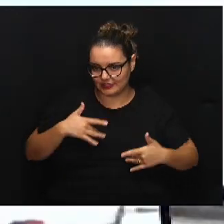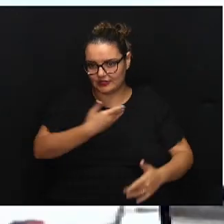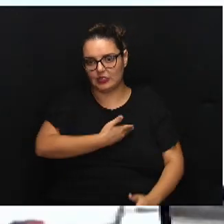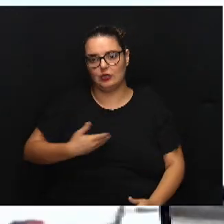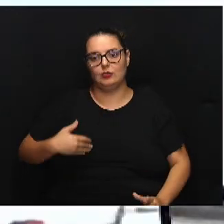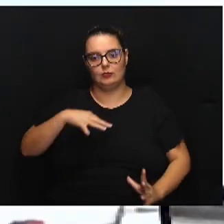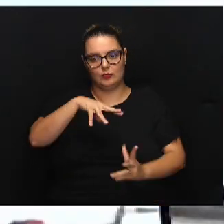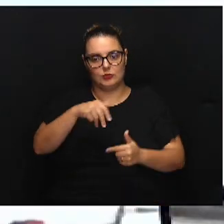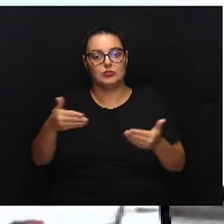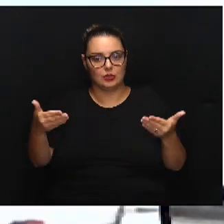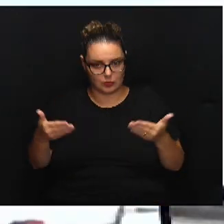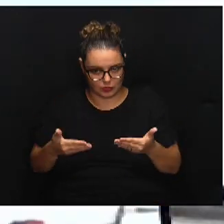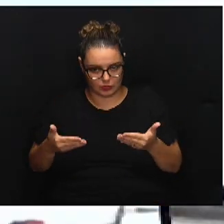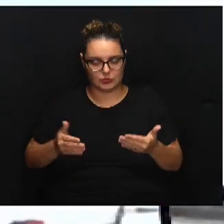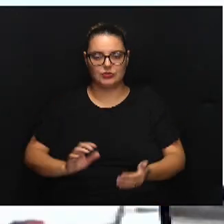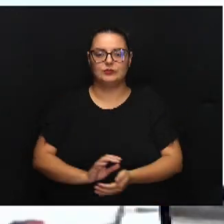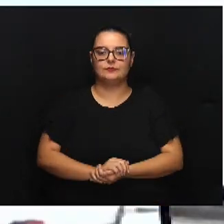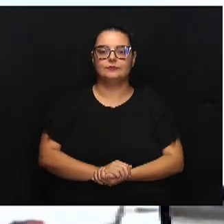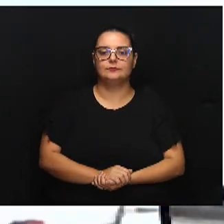mundial hoje,